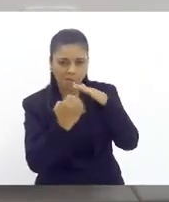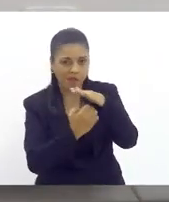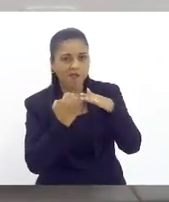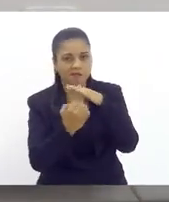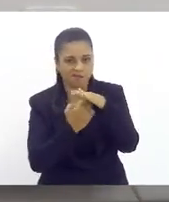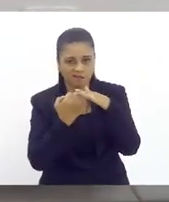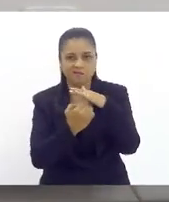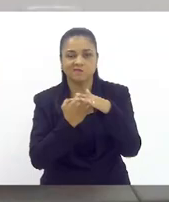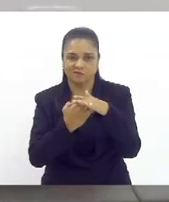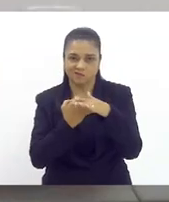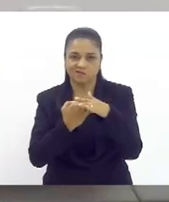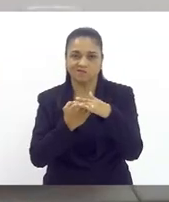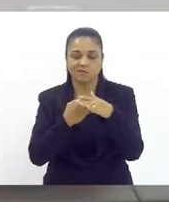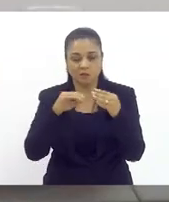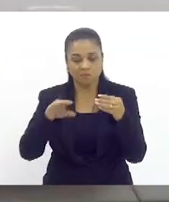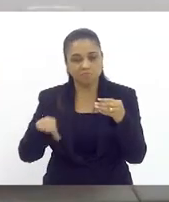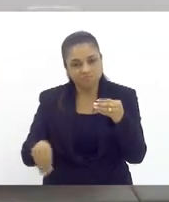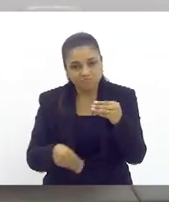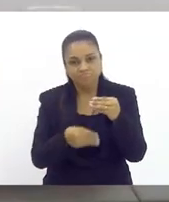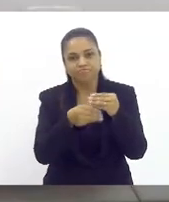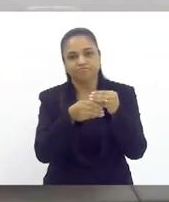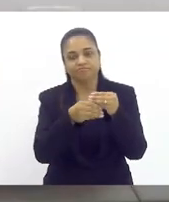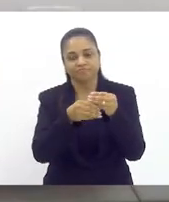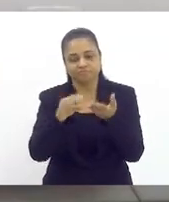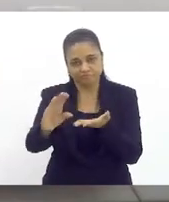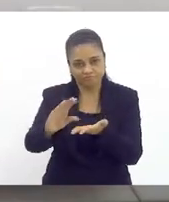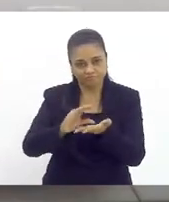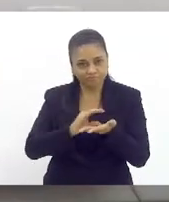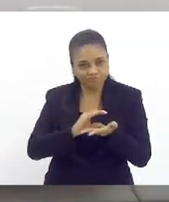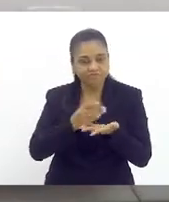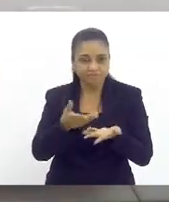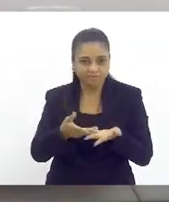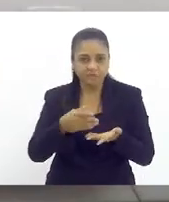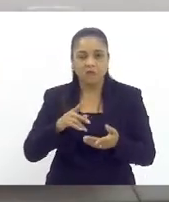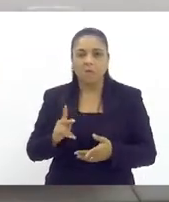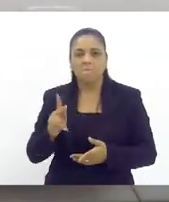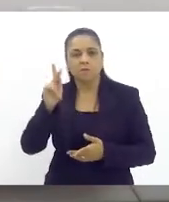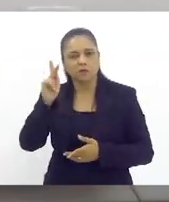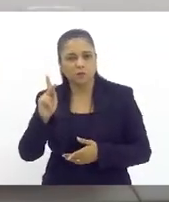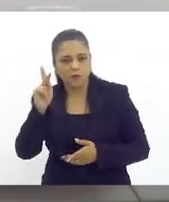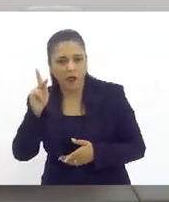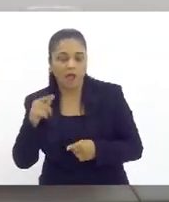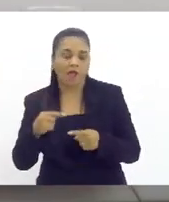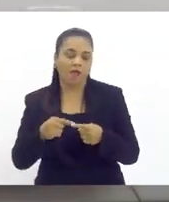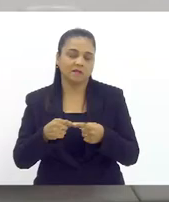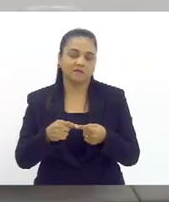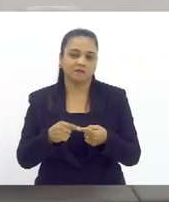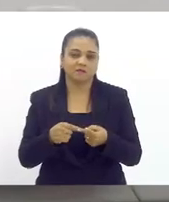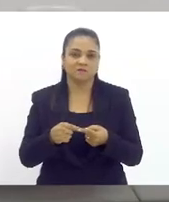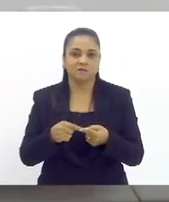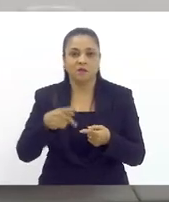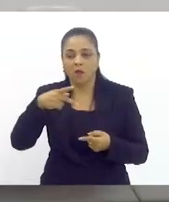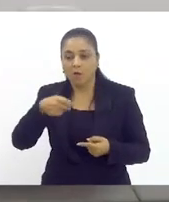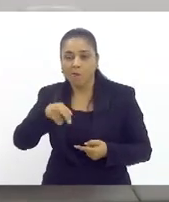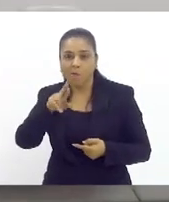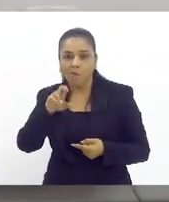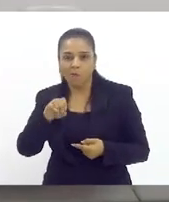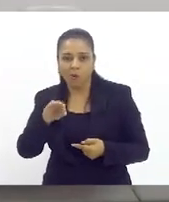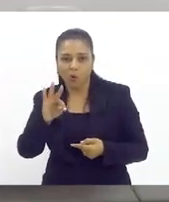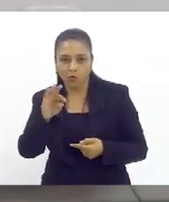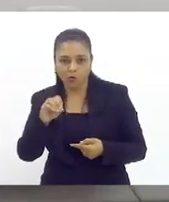a fazer reposição Então tava lá Petrobras várias outras porto-açu várias outras